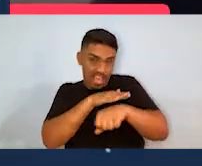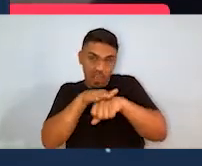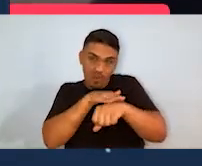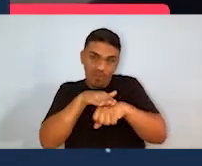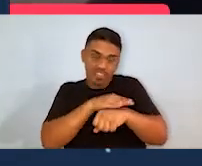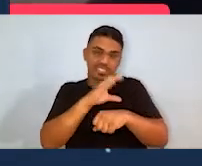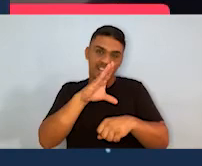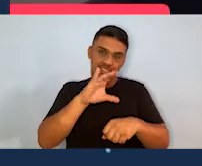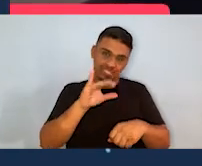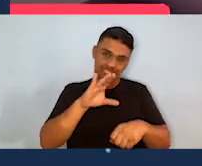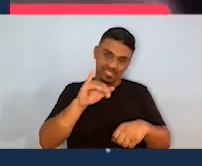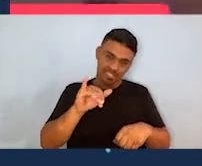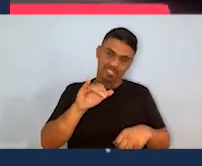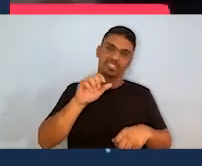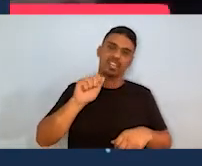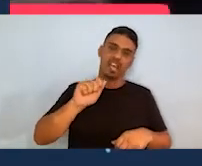é